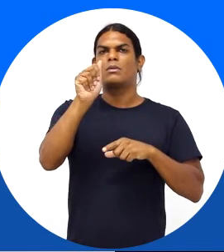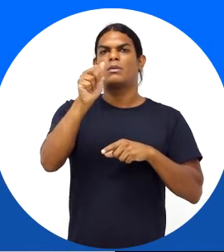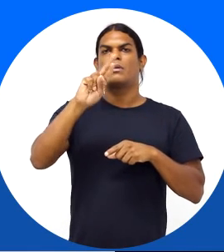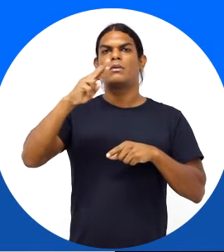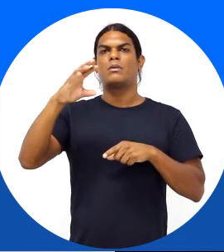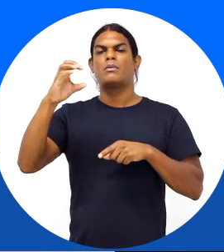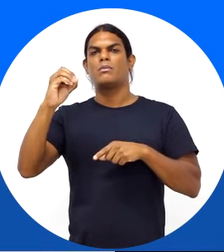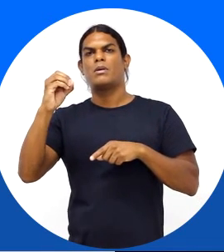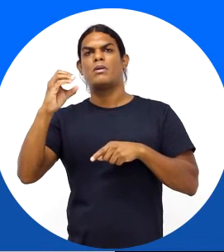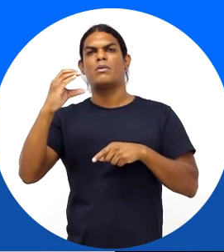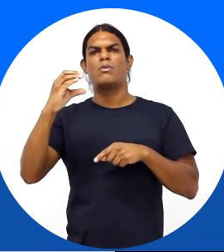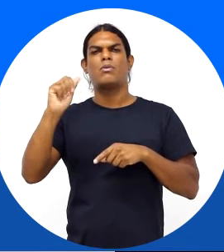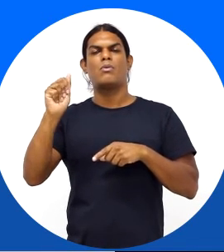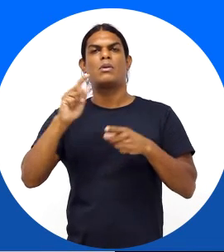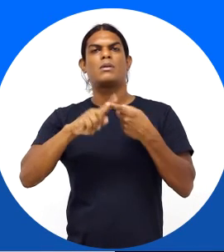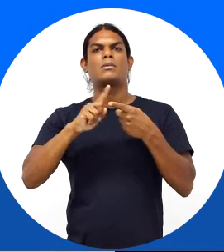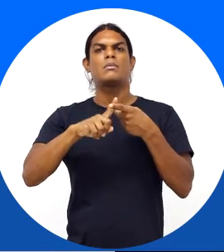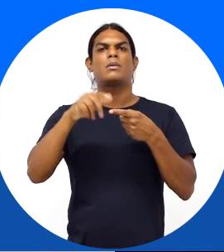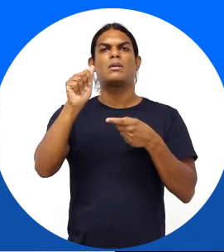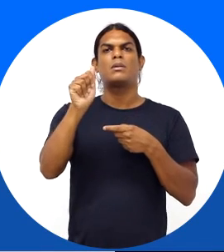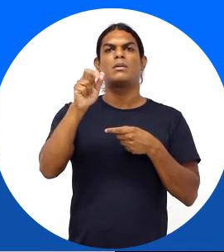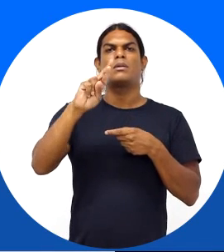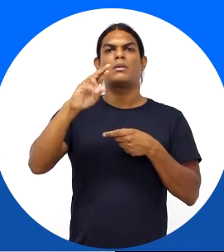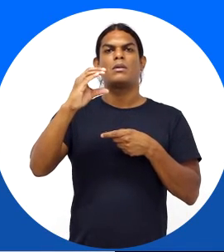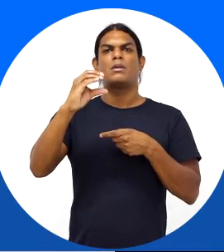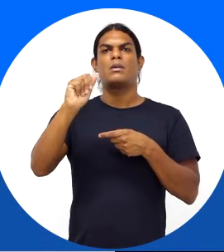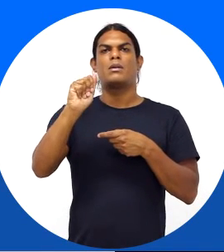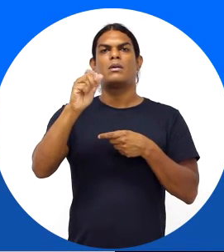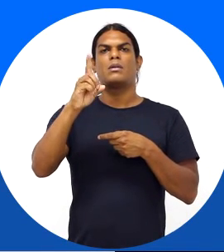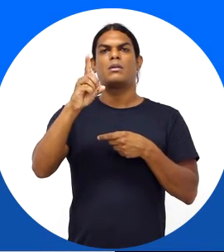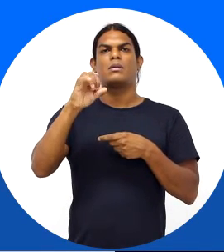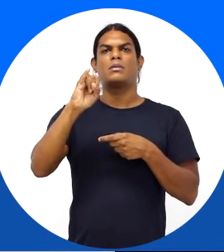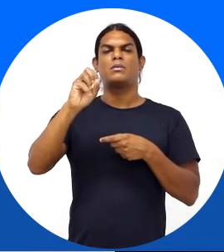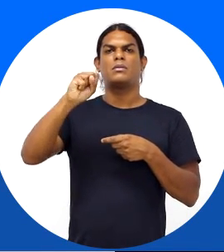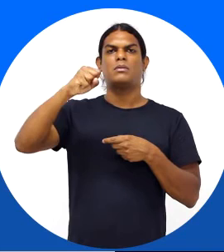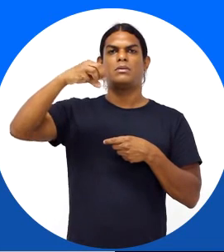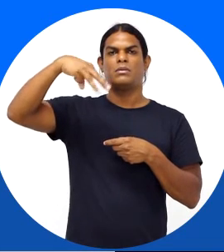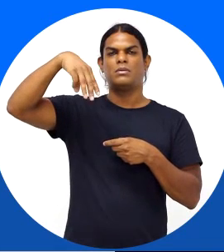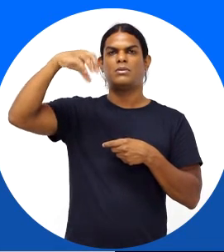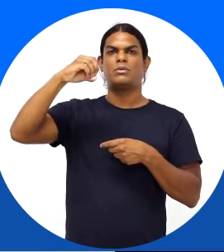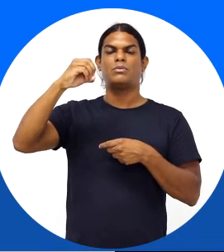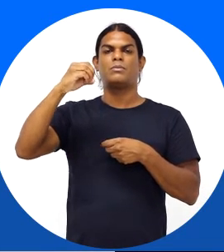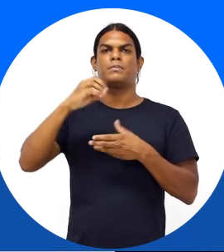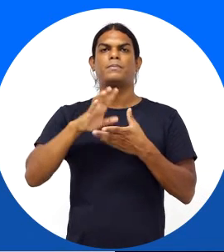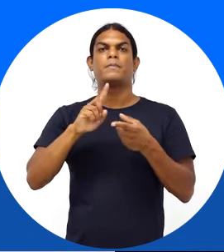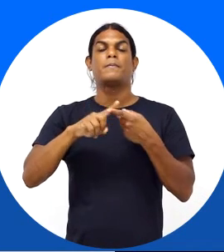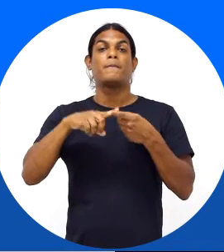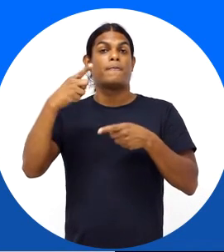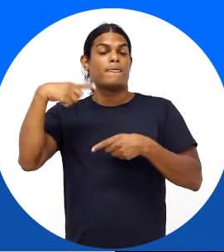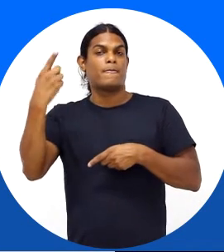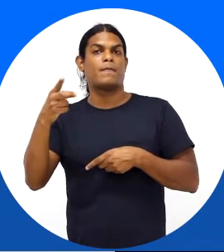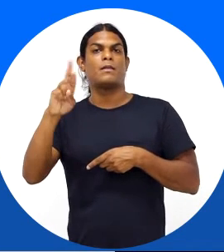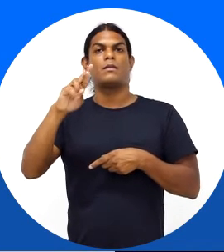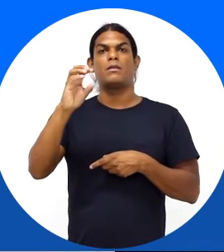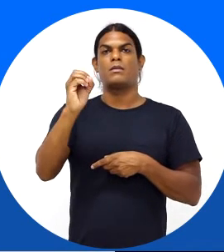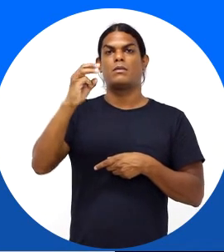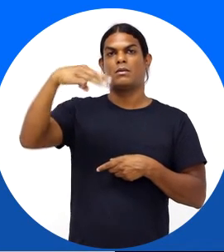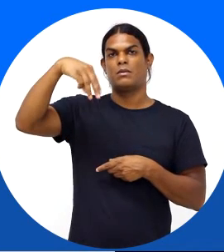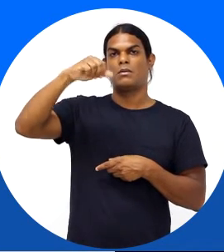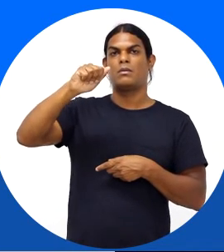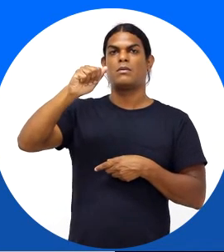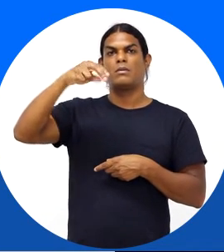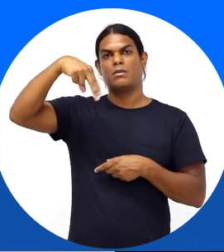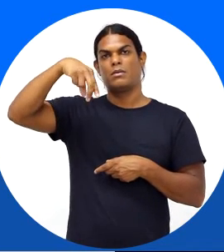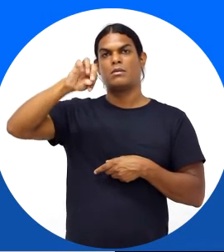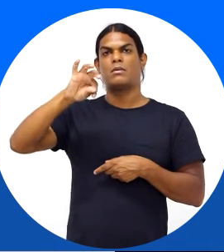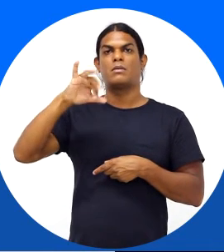literatura do arcadismo. Depois, chamada literatura nacional a partir do romantismo. Por quê? Porque aí já não